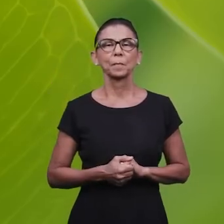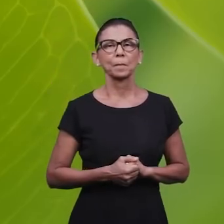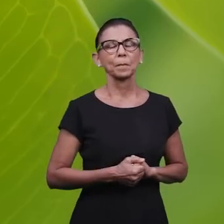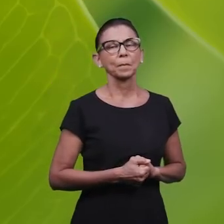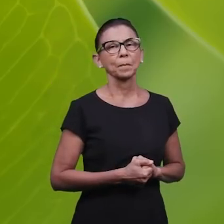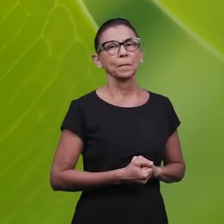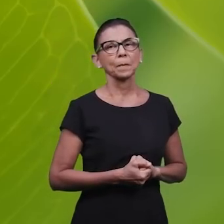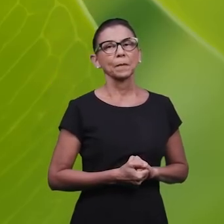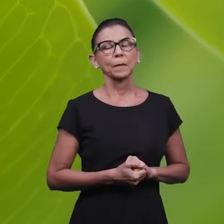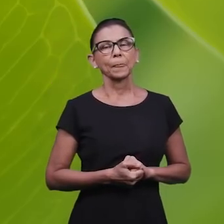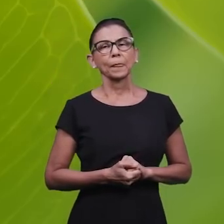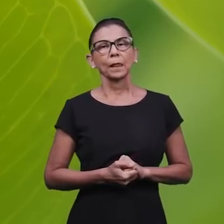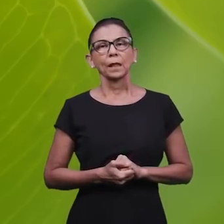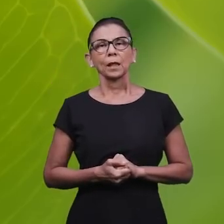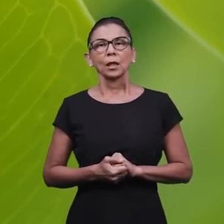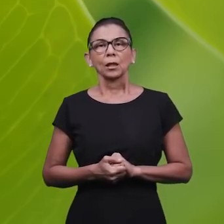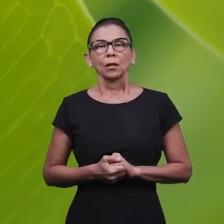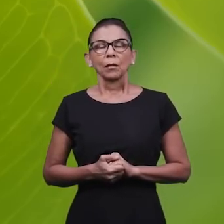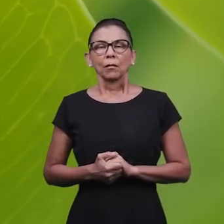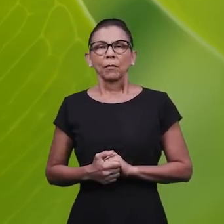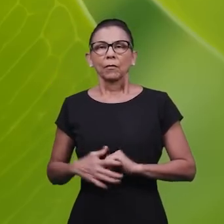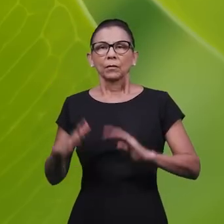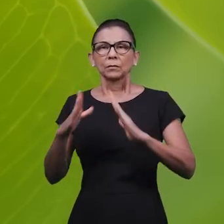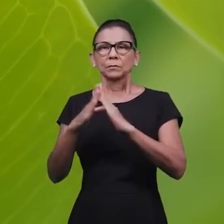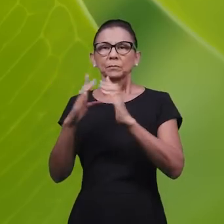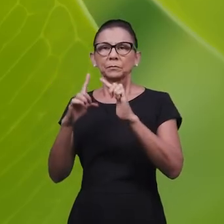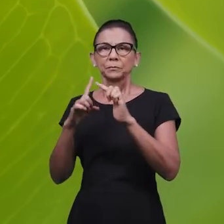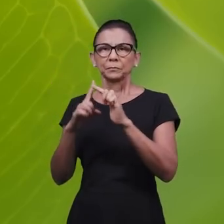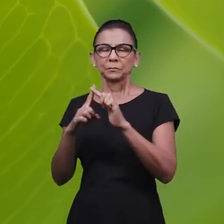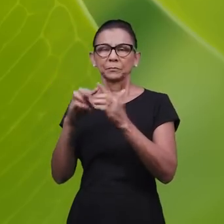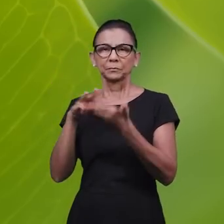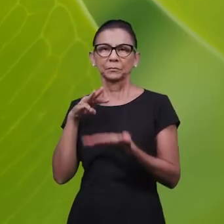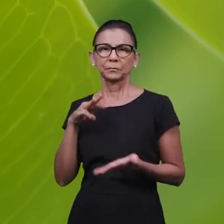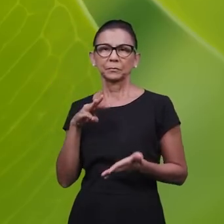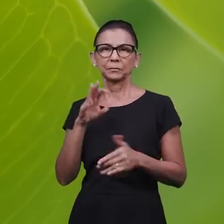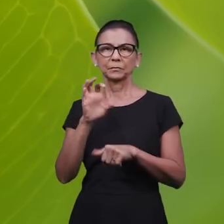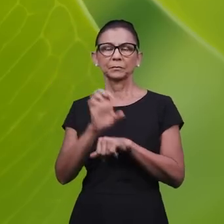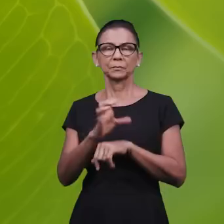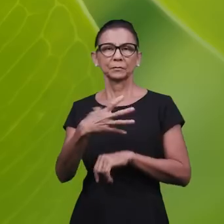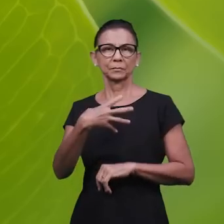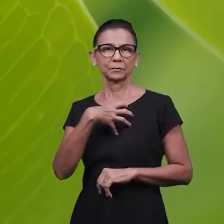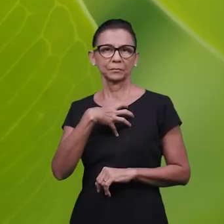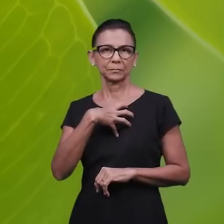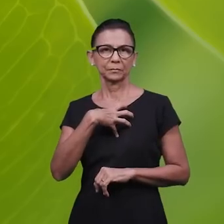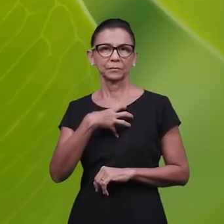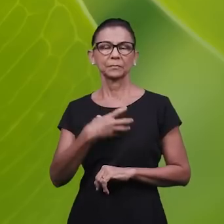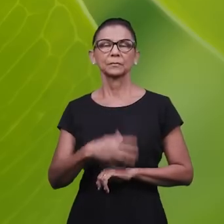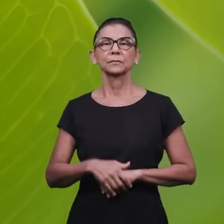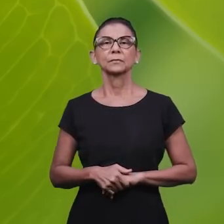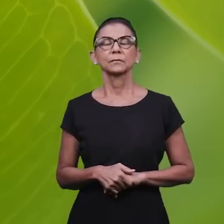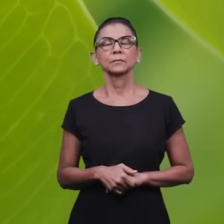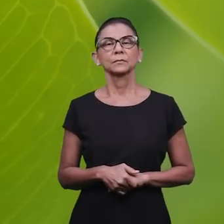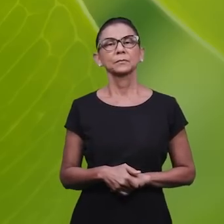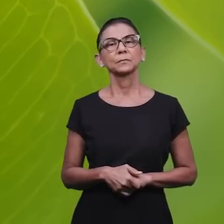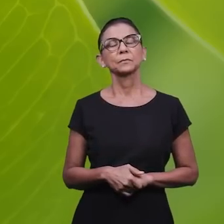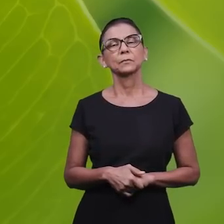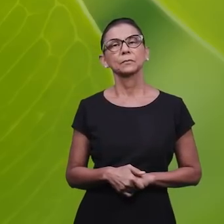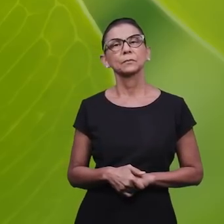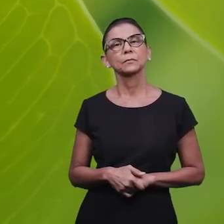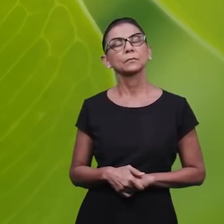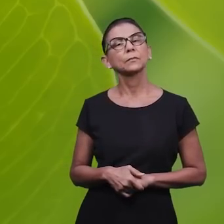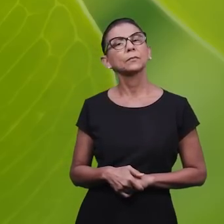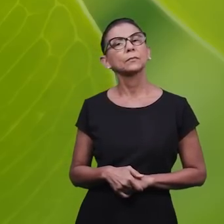Raimundo, eu sou da igreja do Pique 1, na cidade de Eunápolis, na Bahia. Eu venho falar no ministério do pastor Jorge